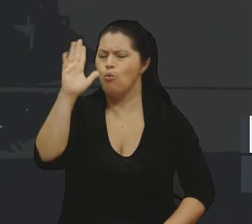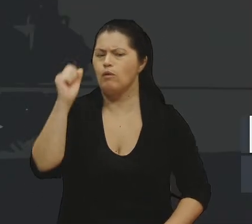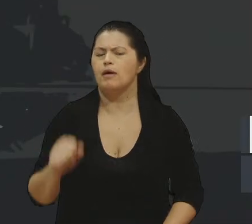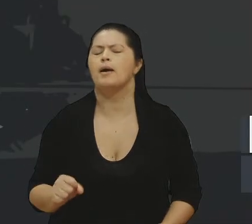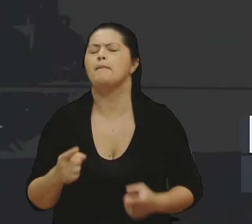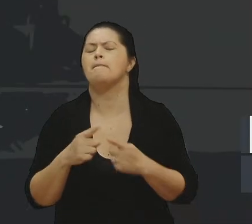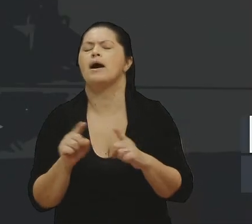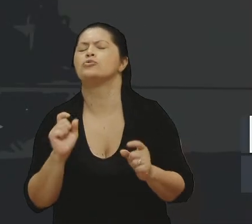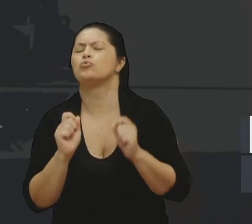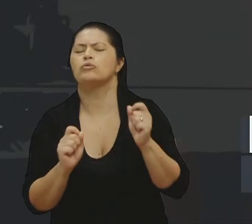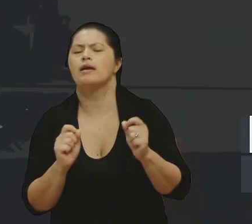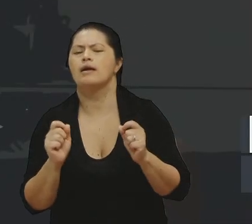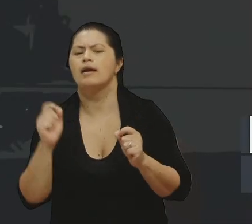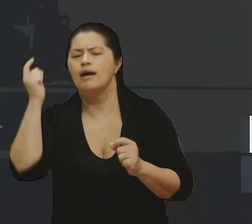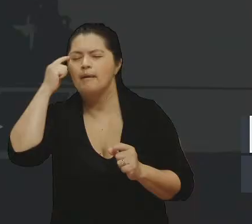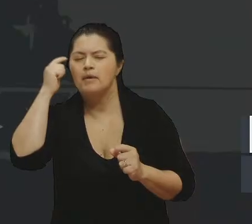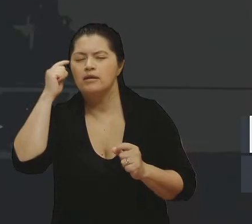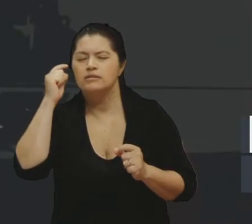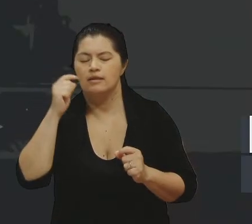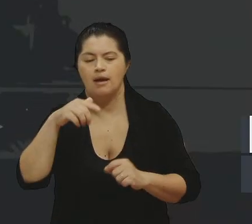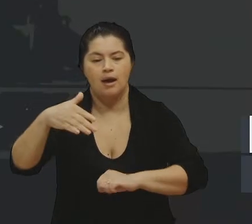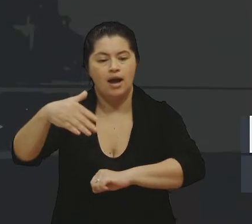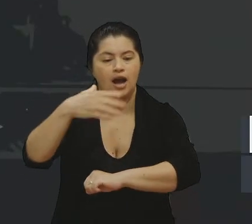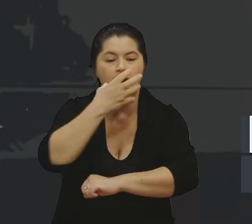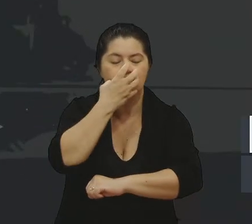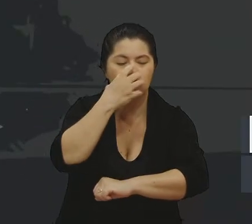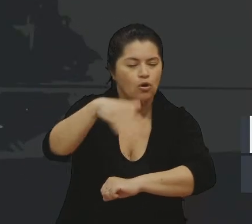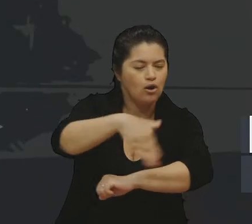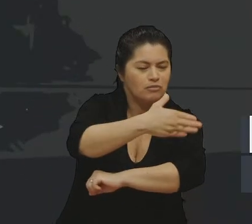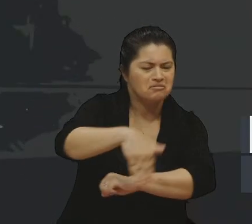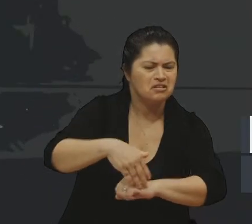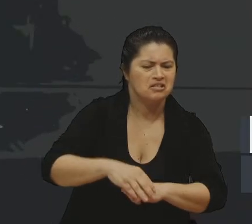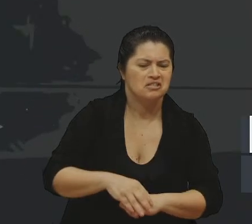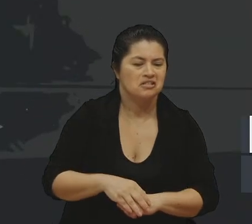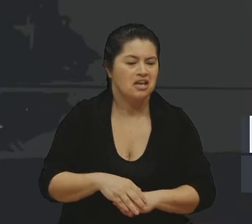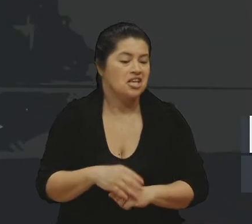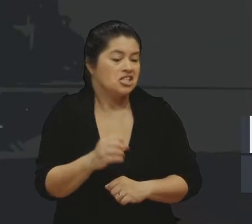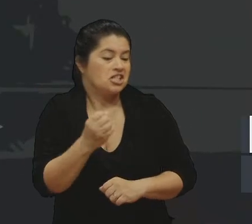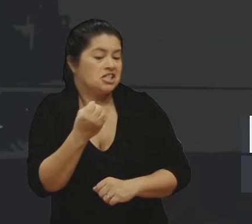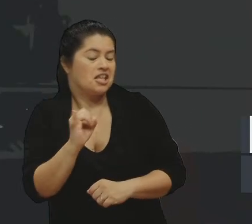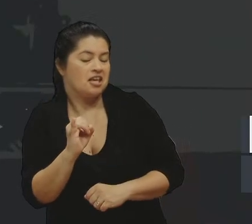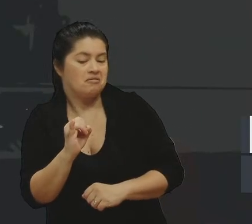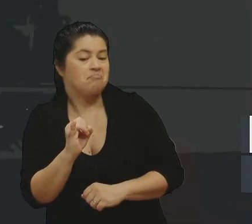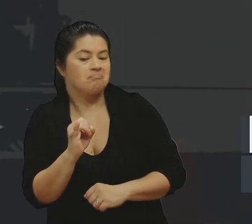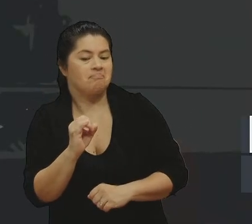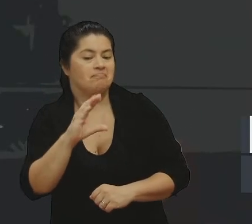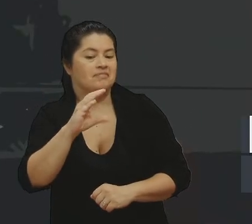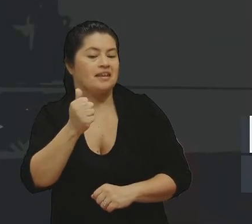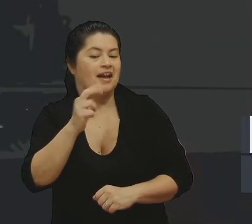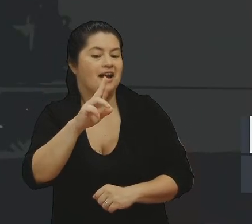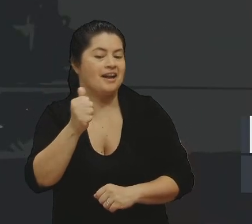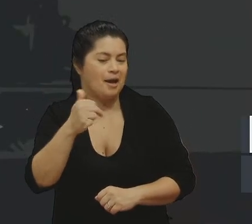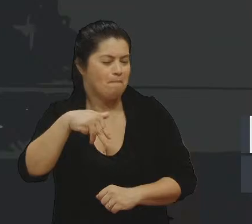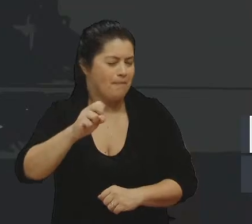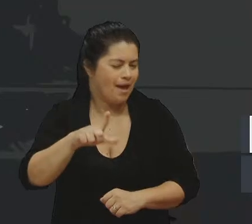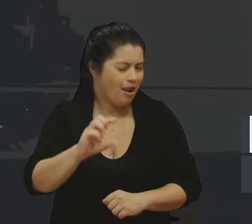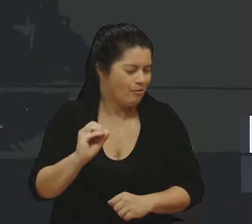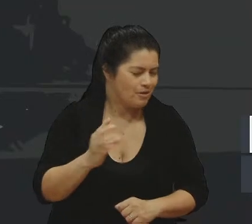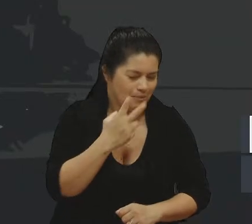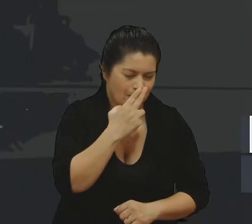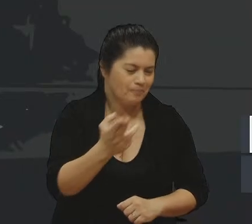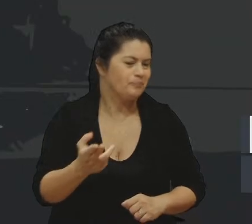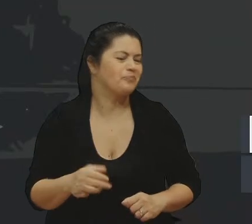Coisas diferentes. O do vira-lata, ele não está preocupado se a raça está bem representada. O vira-lata, ele está preocupado em deixar o vira-lata